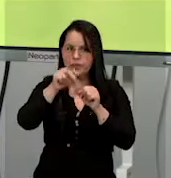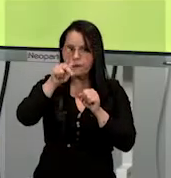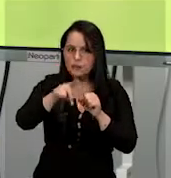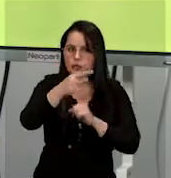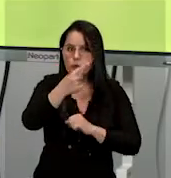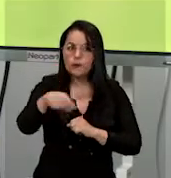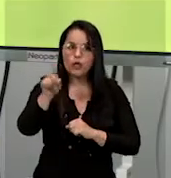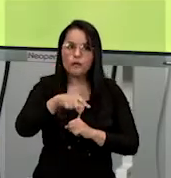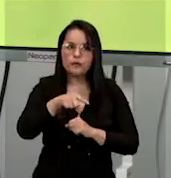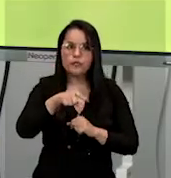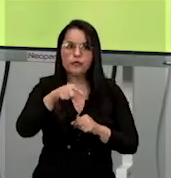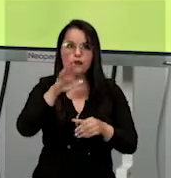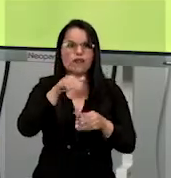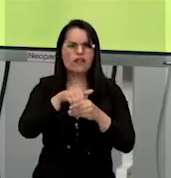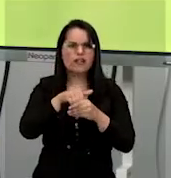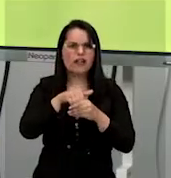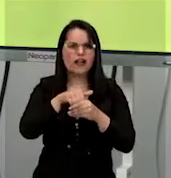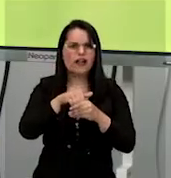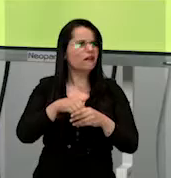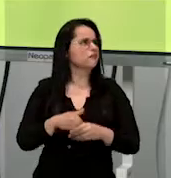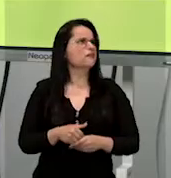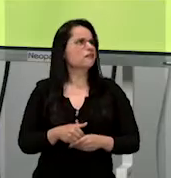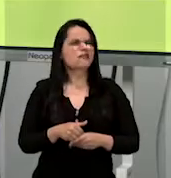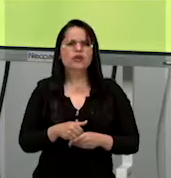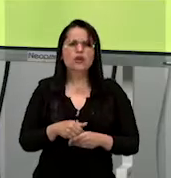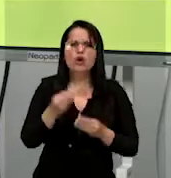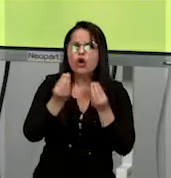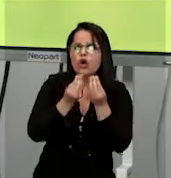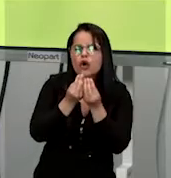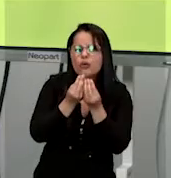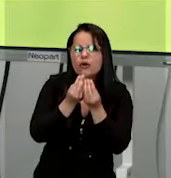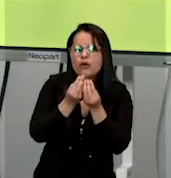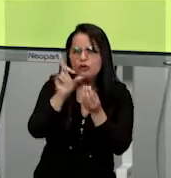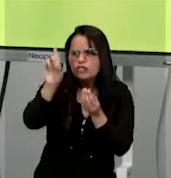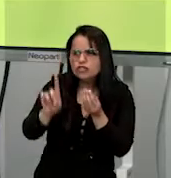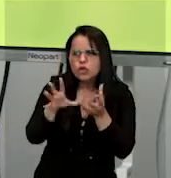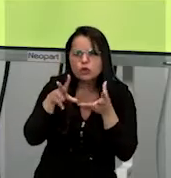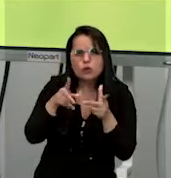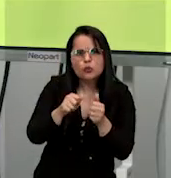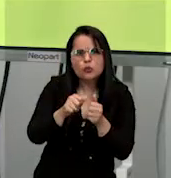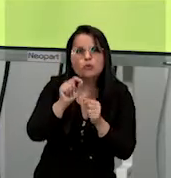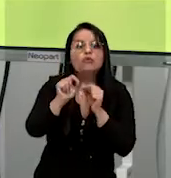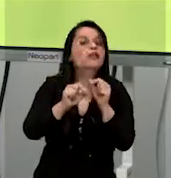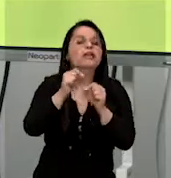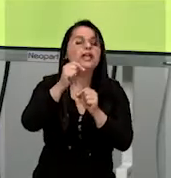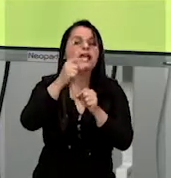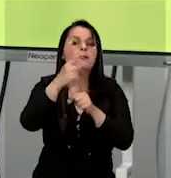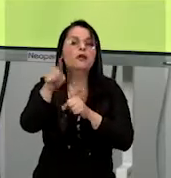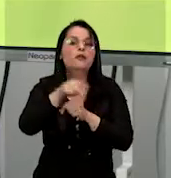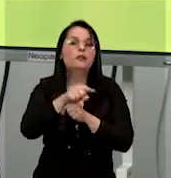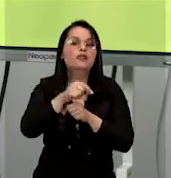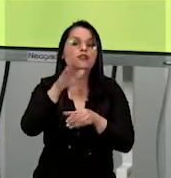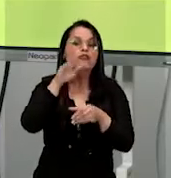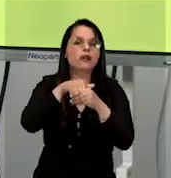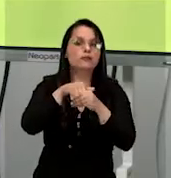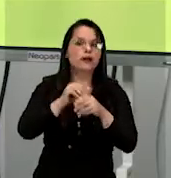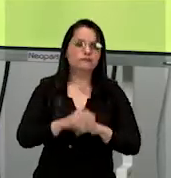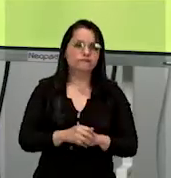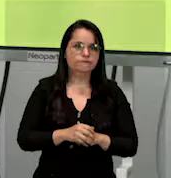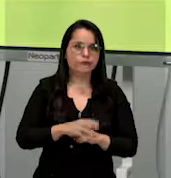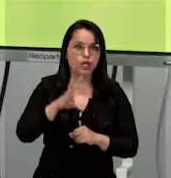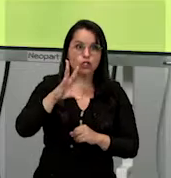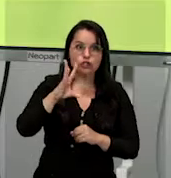votar. Olha só, quem é proibido de votar? Mas não é direito de todo mundo? Sim, direito de todo